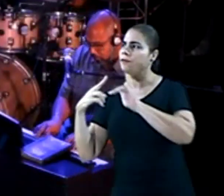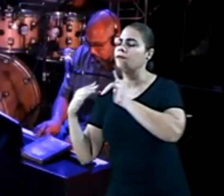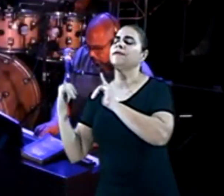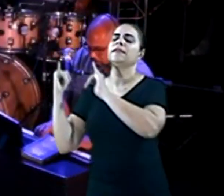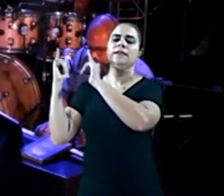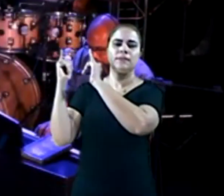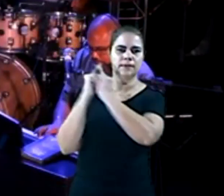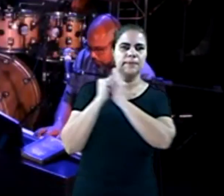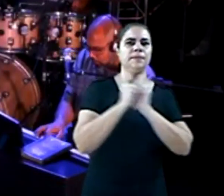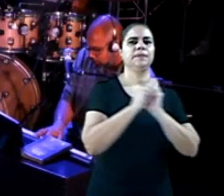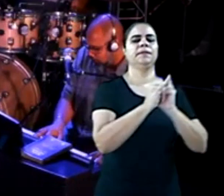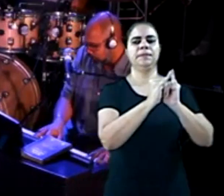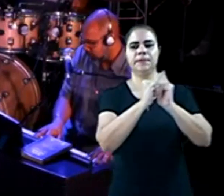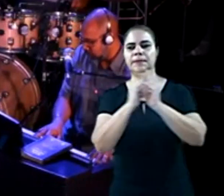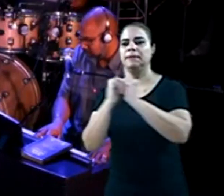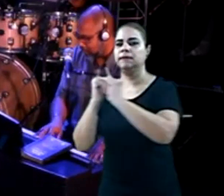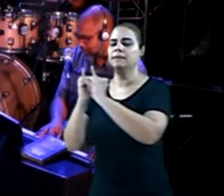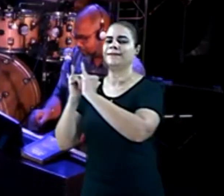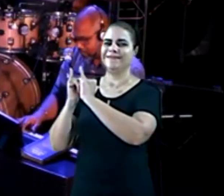ressentimento oferecer